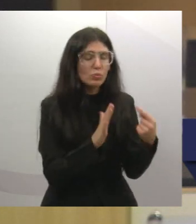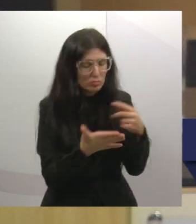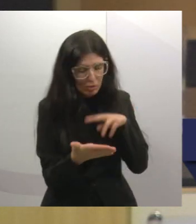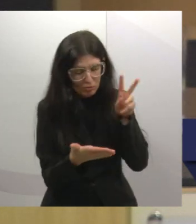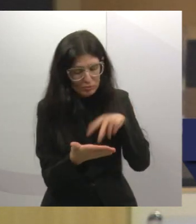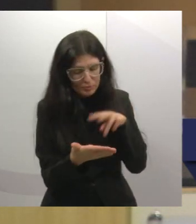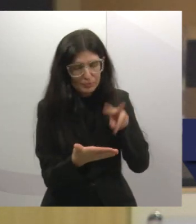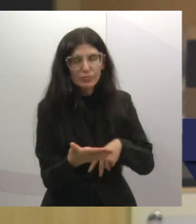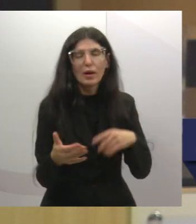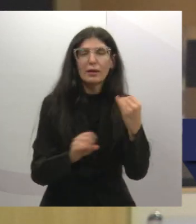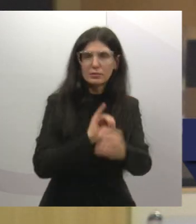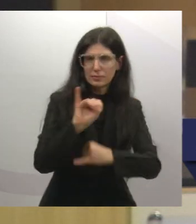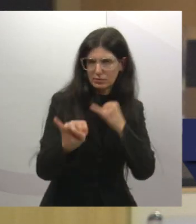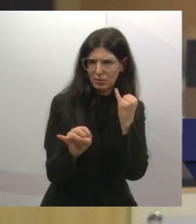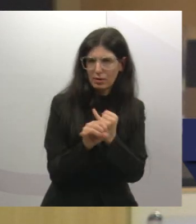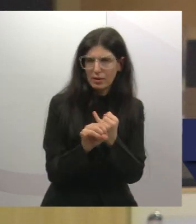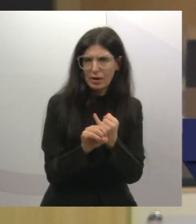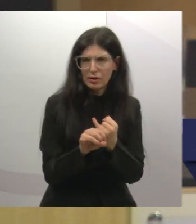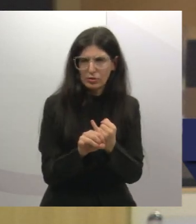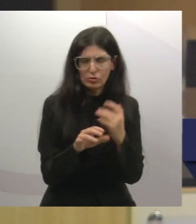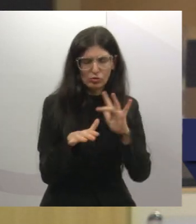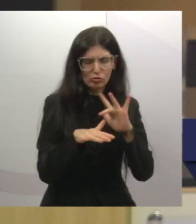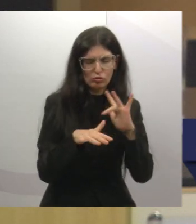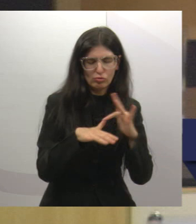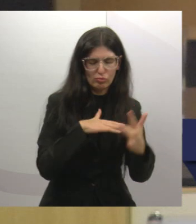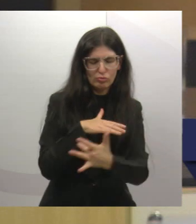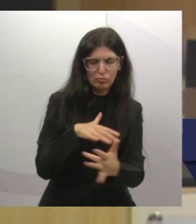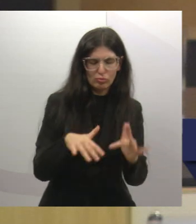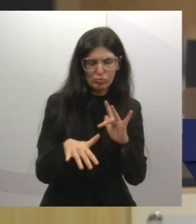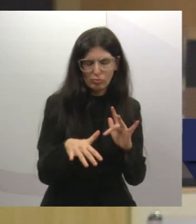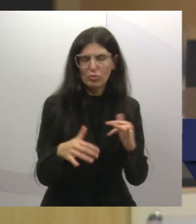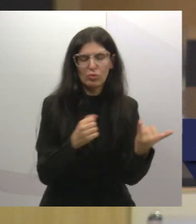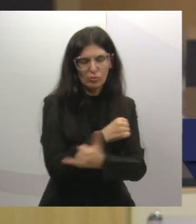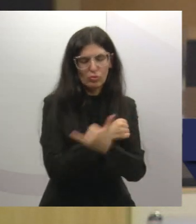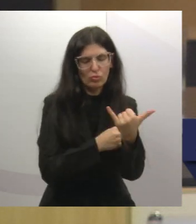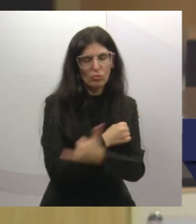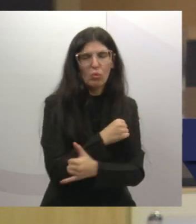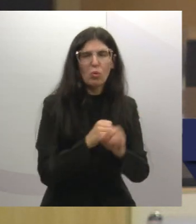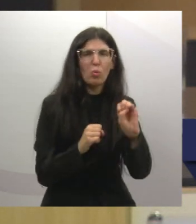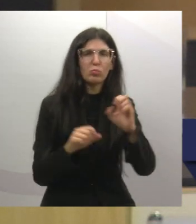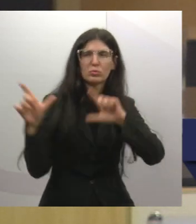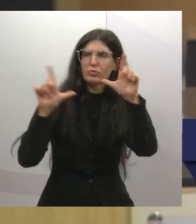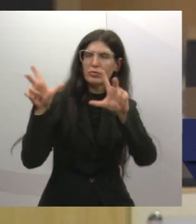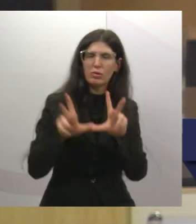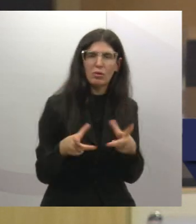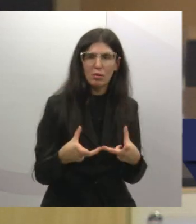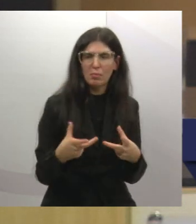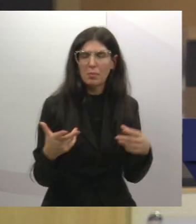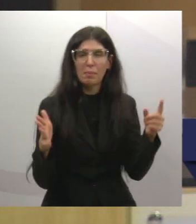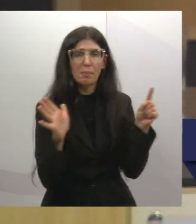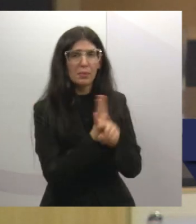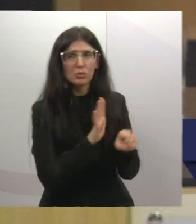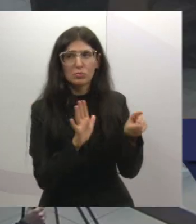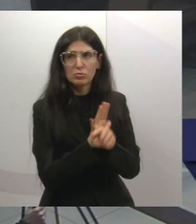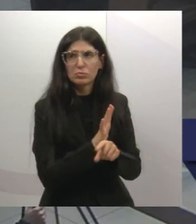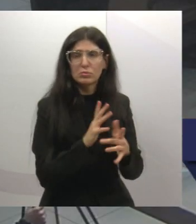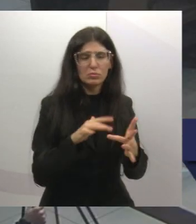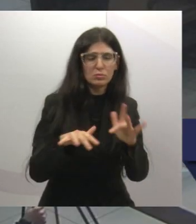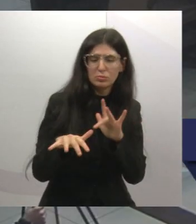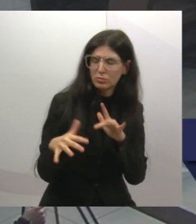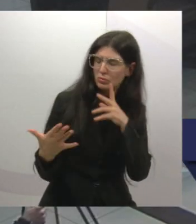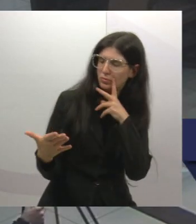meio virtuais, da internet, do YouTube, da TV Câmara. A gente tem algum questionamento?